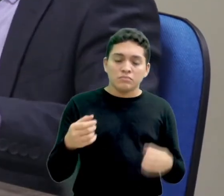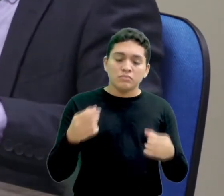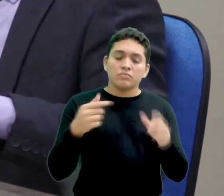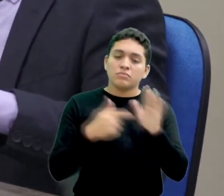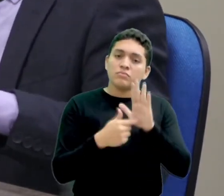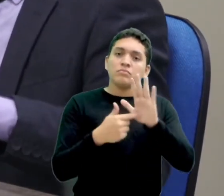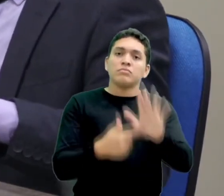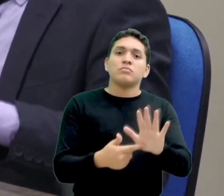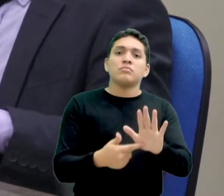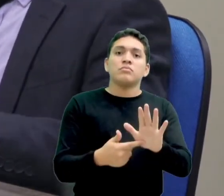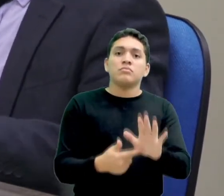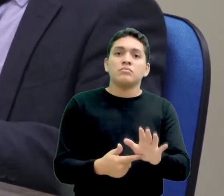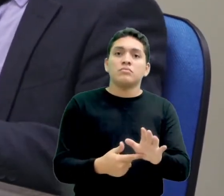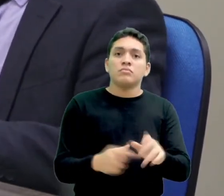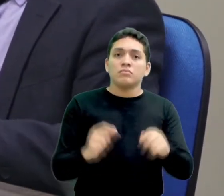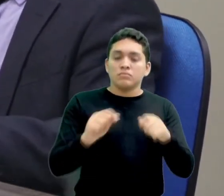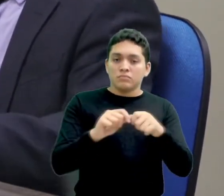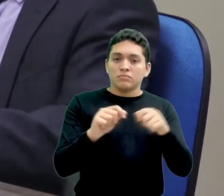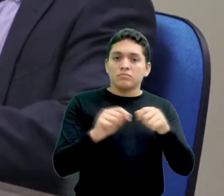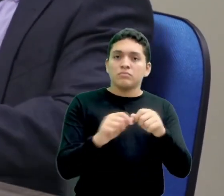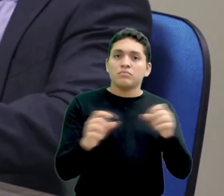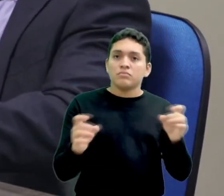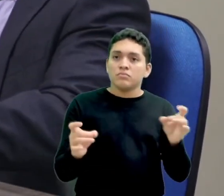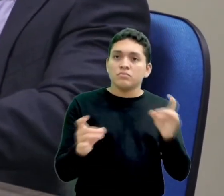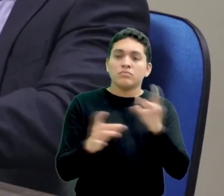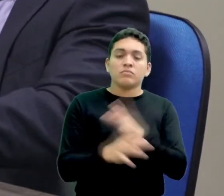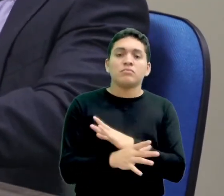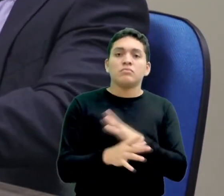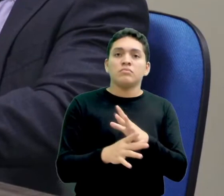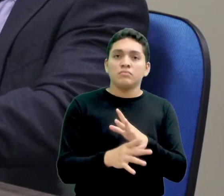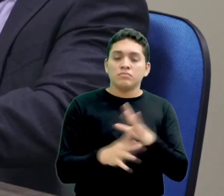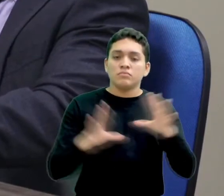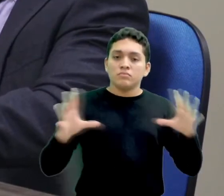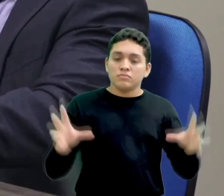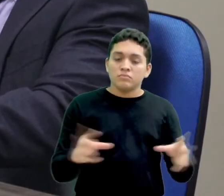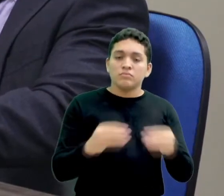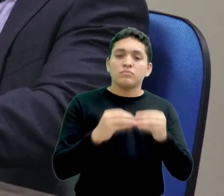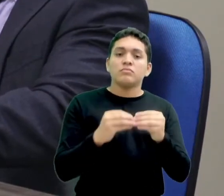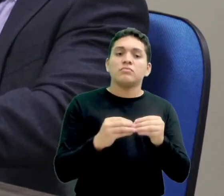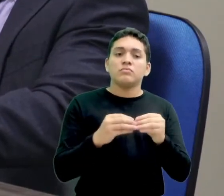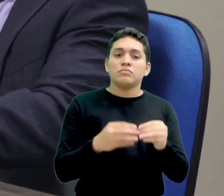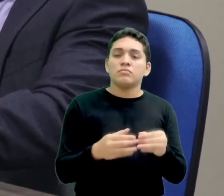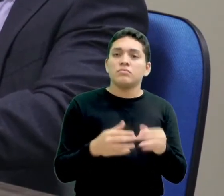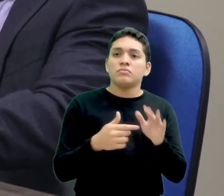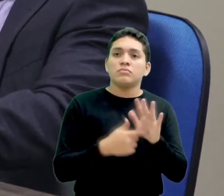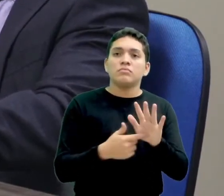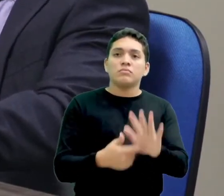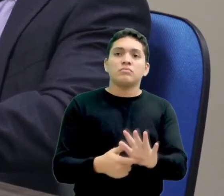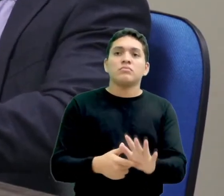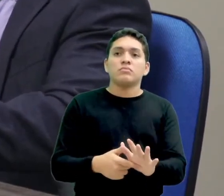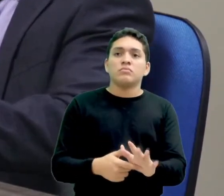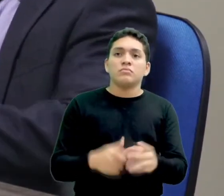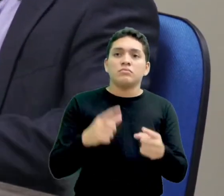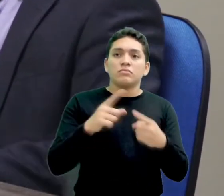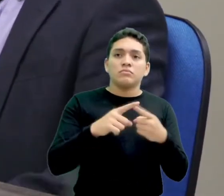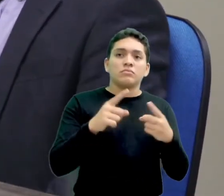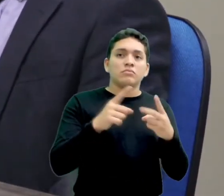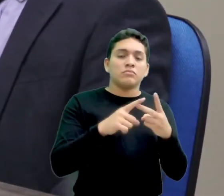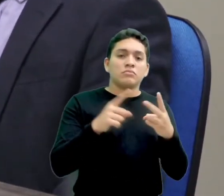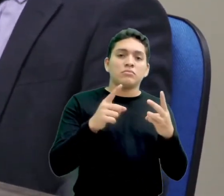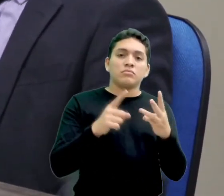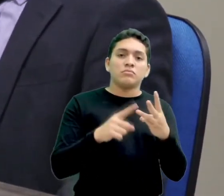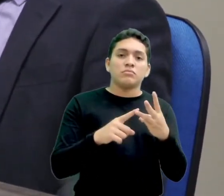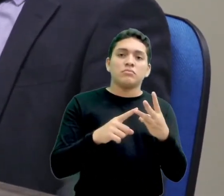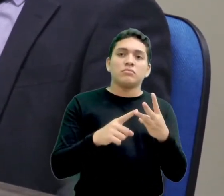aqui a respeito de fazer o fechamento, né? Sim. A conclusão e trazer à tona todos os tópicos abordados